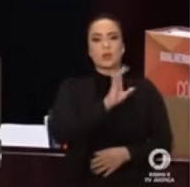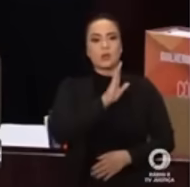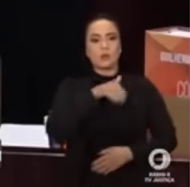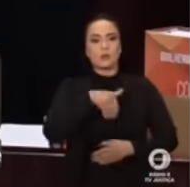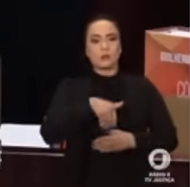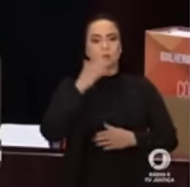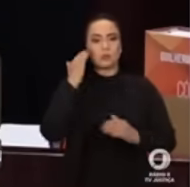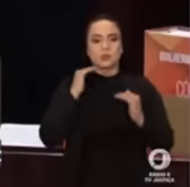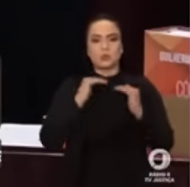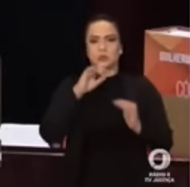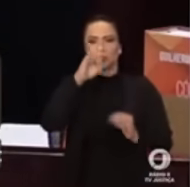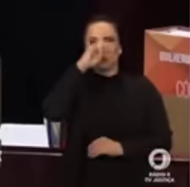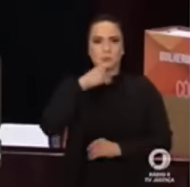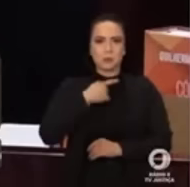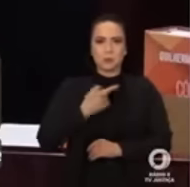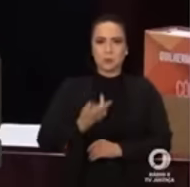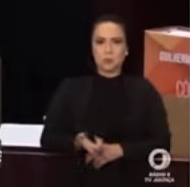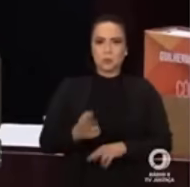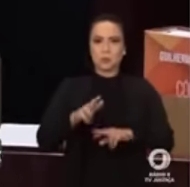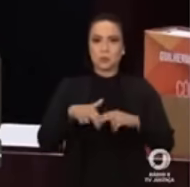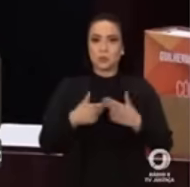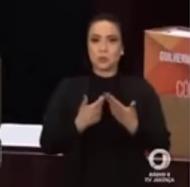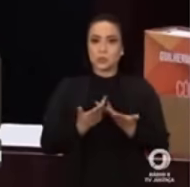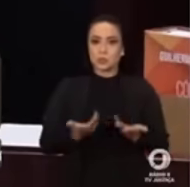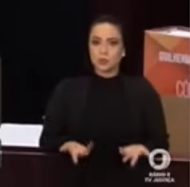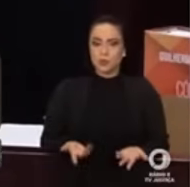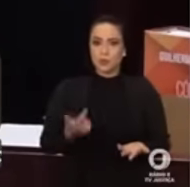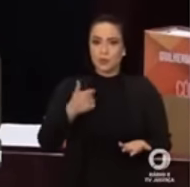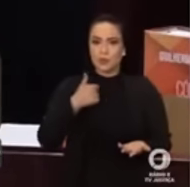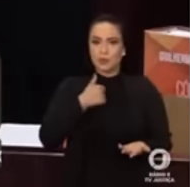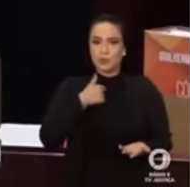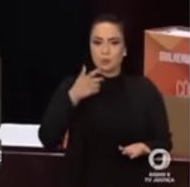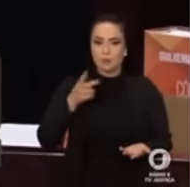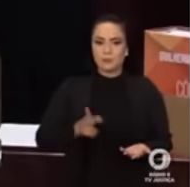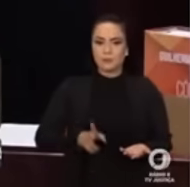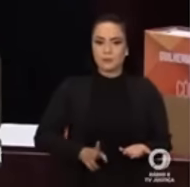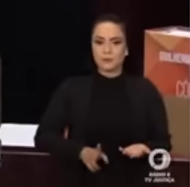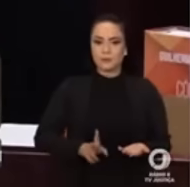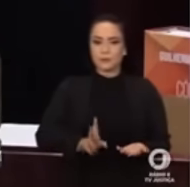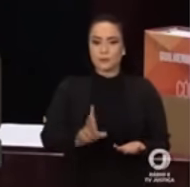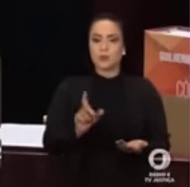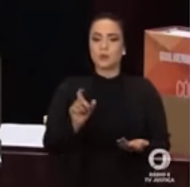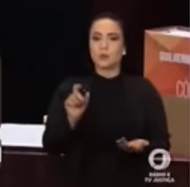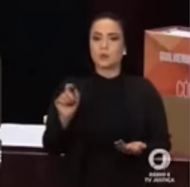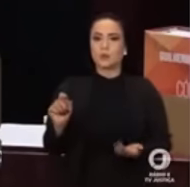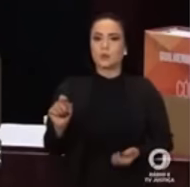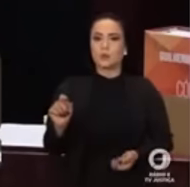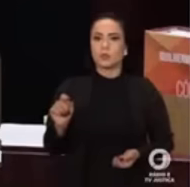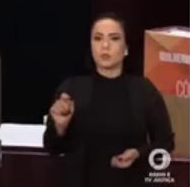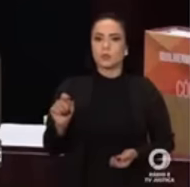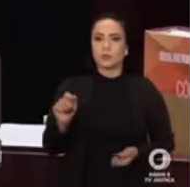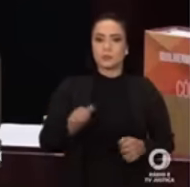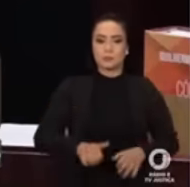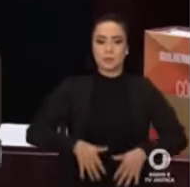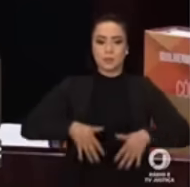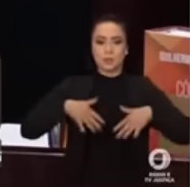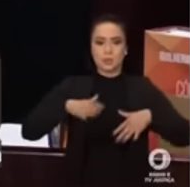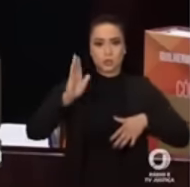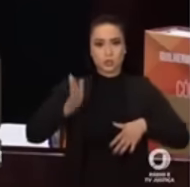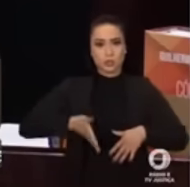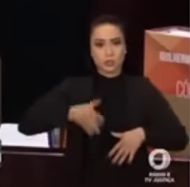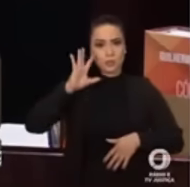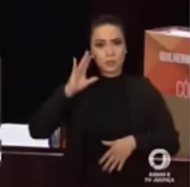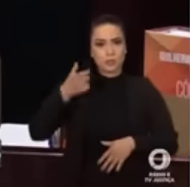sua compreensão, e, por isso mesmo, eu mantenho o que o plenário também já decidiu